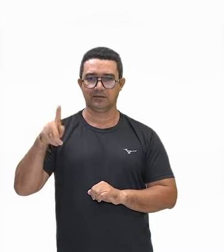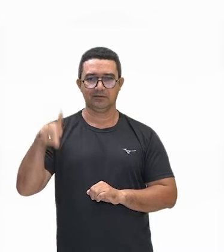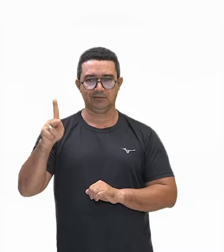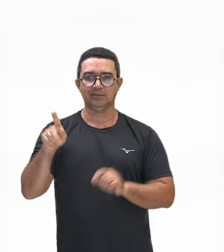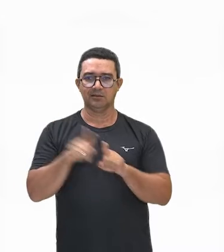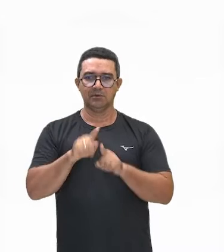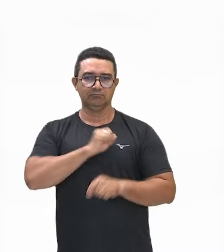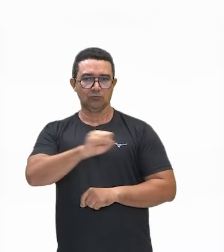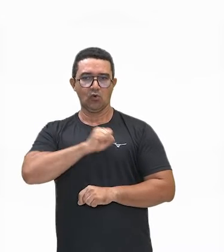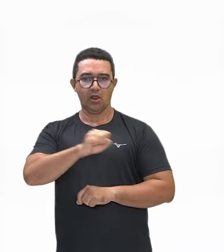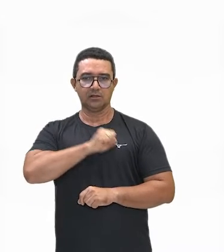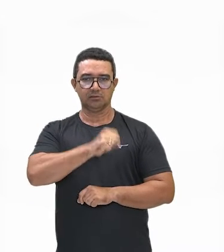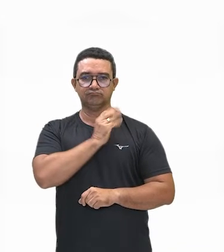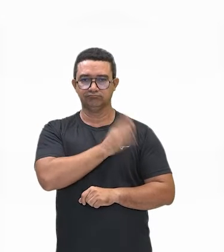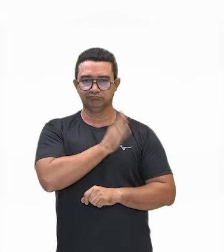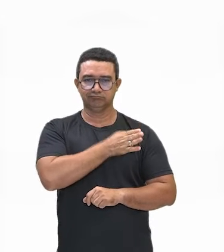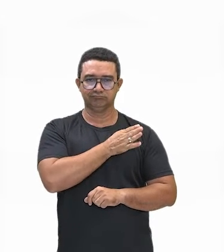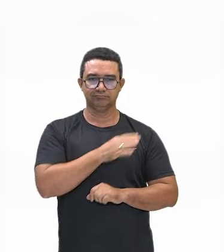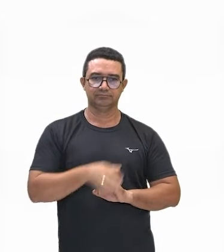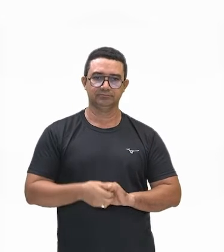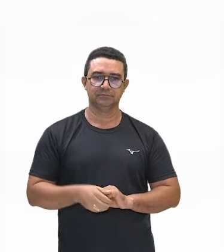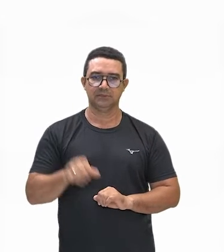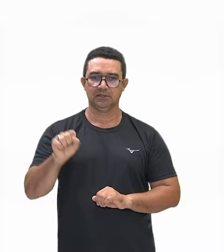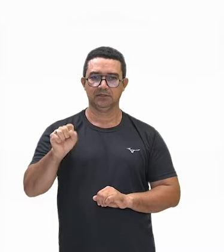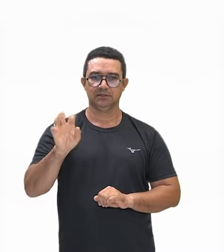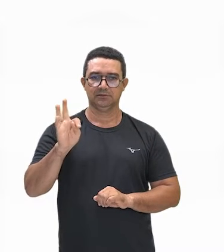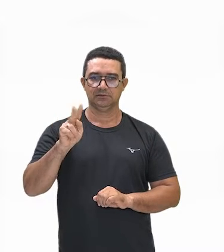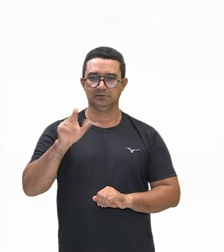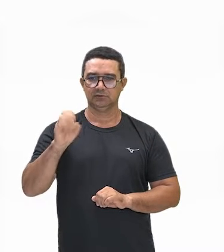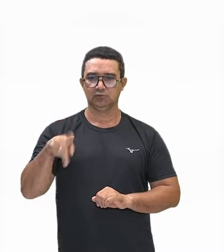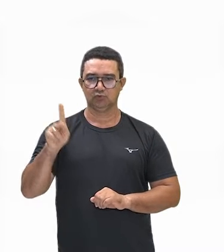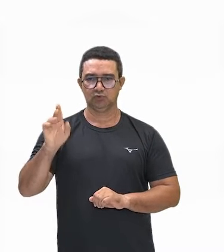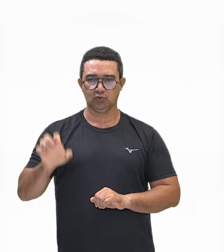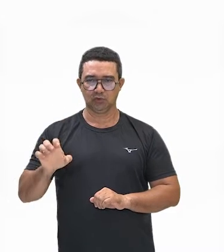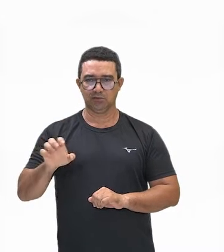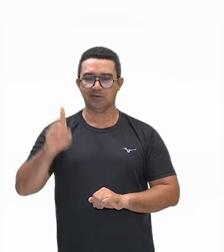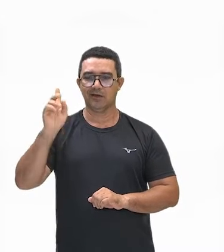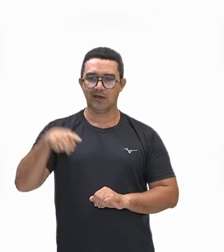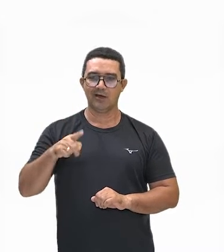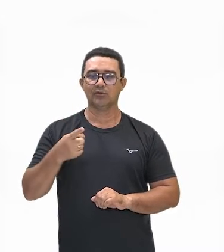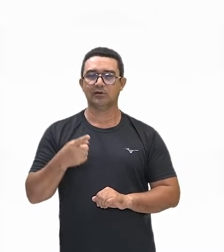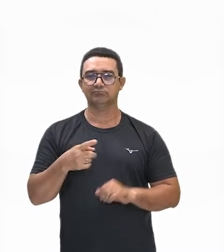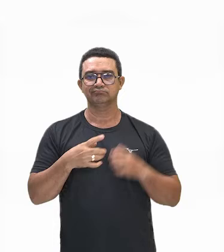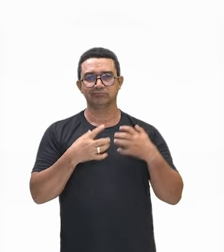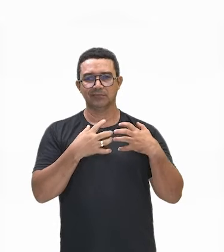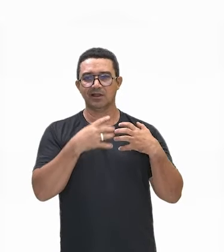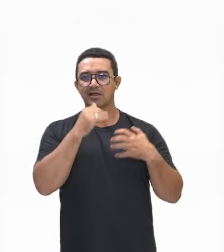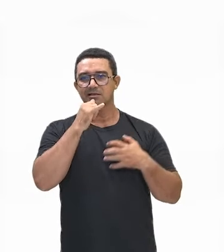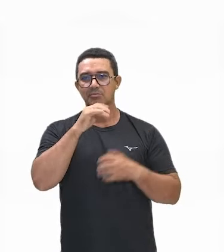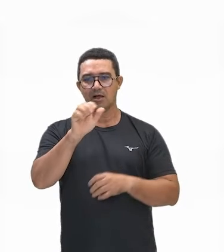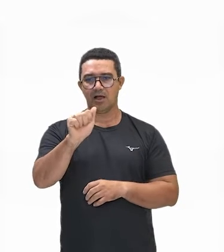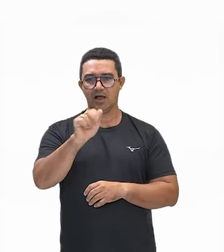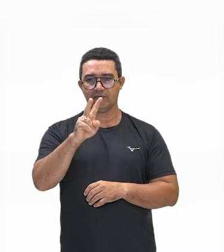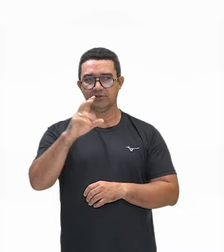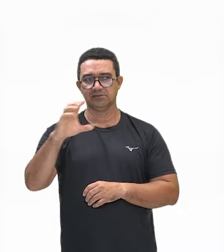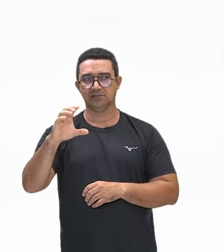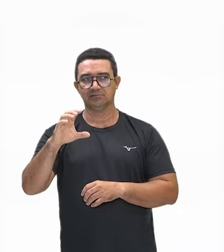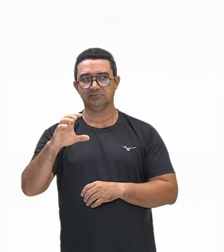aqui de AVC, tá? Stroke, AVC. Então, severe acne, hair loss, altered